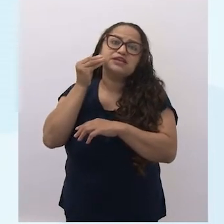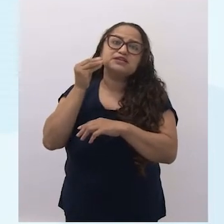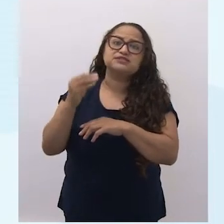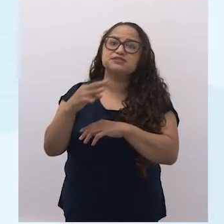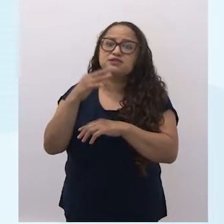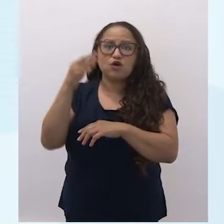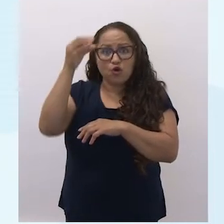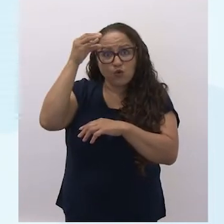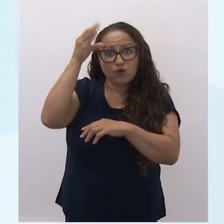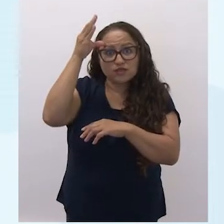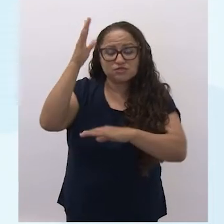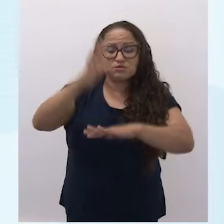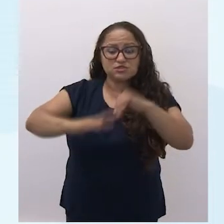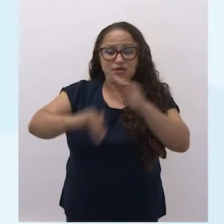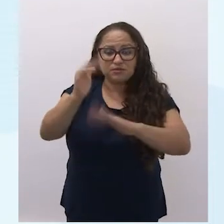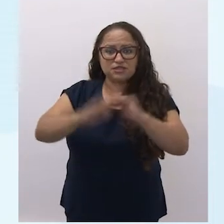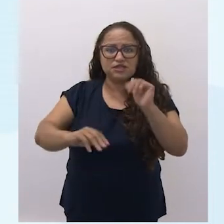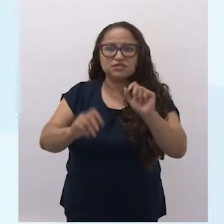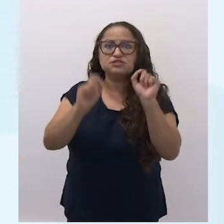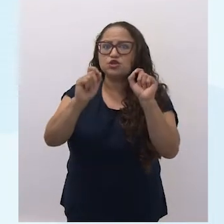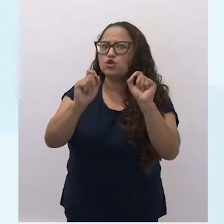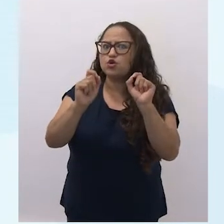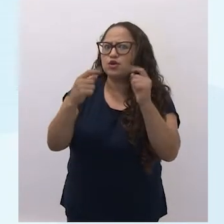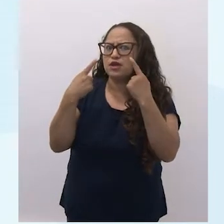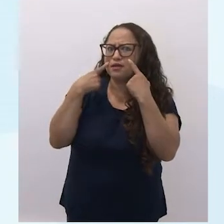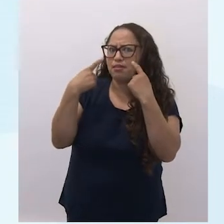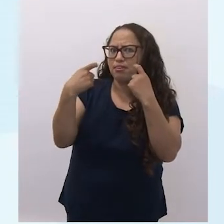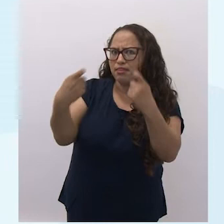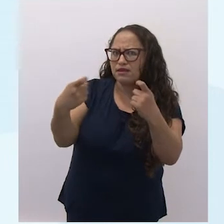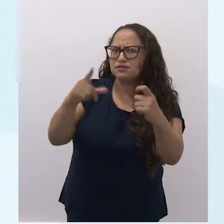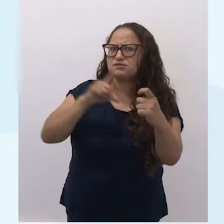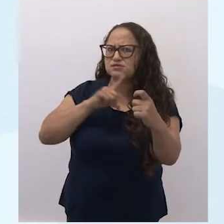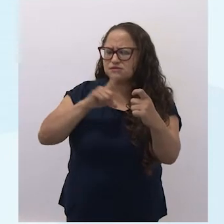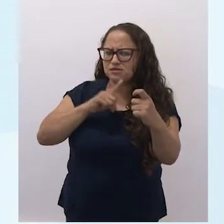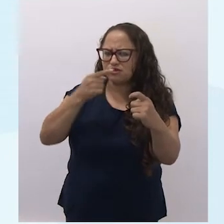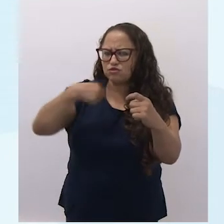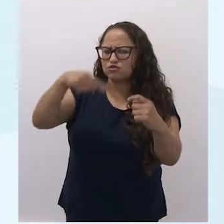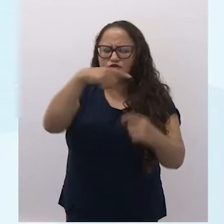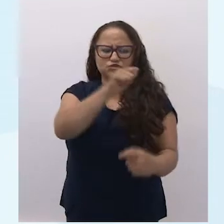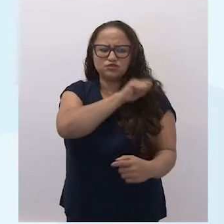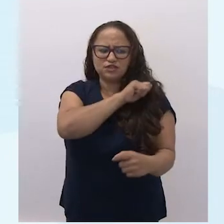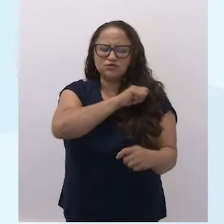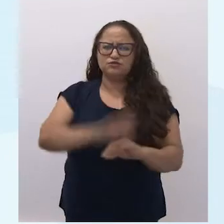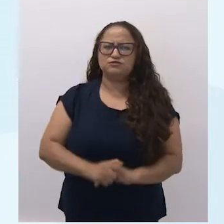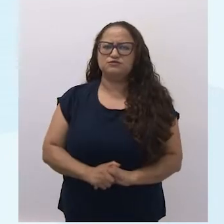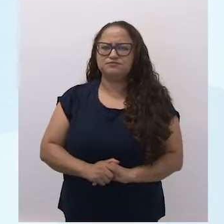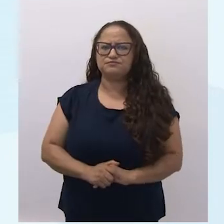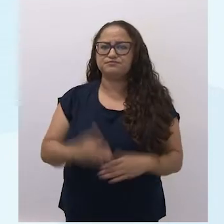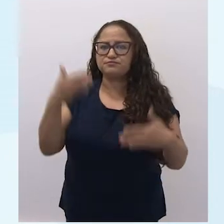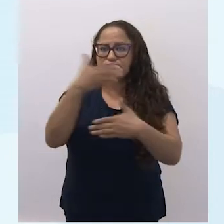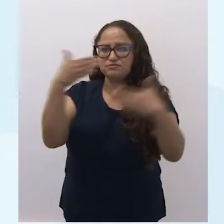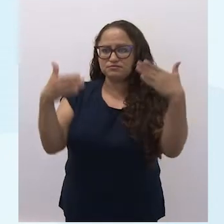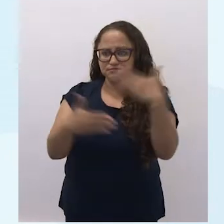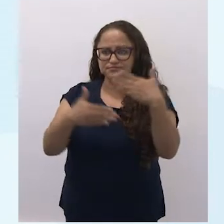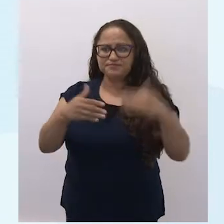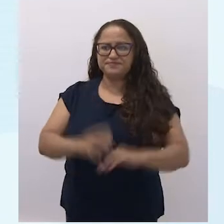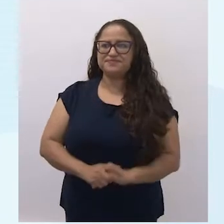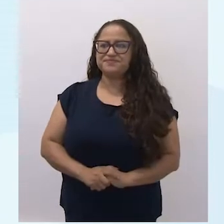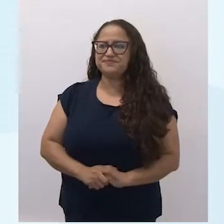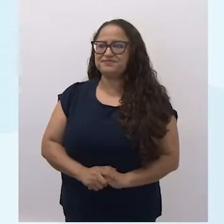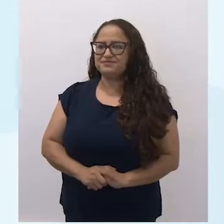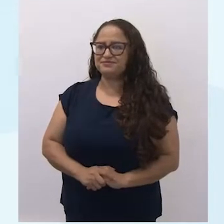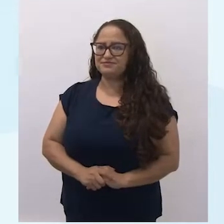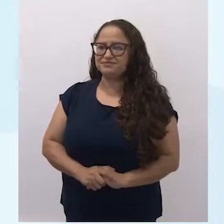as habilidades e os interesses dos nossos estudantes, Grazi. Próximo slide, produção.